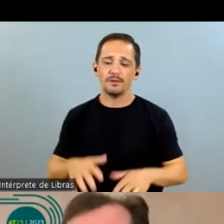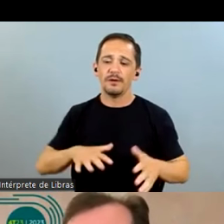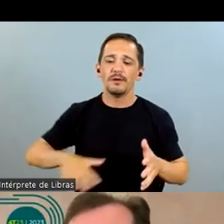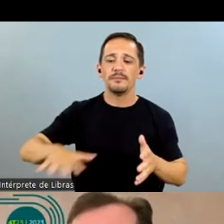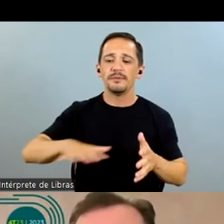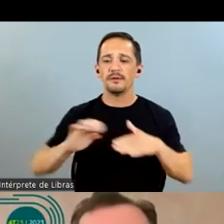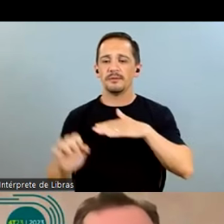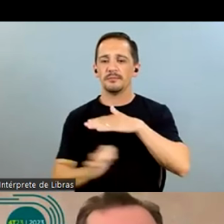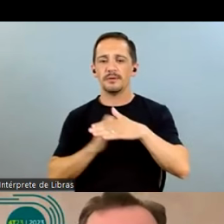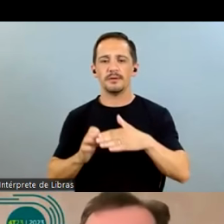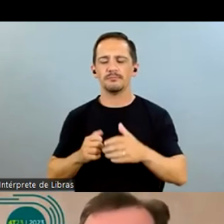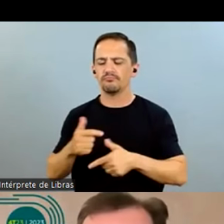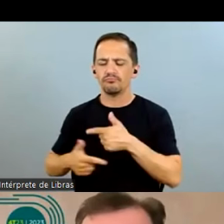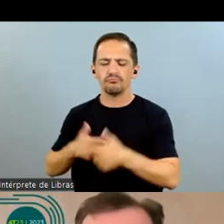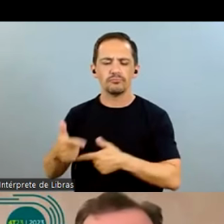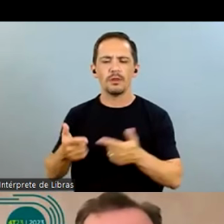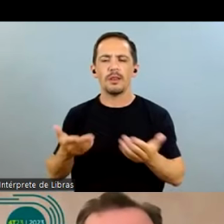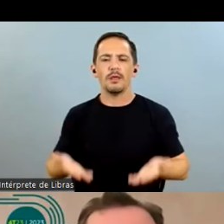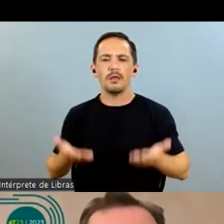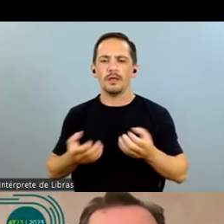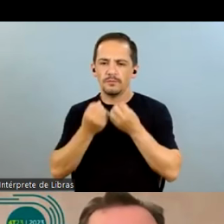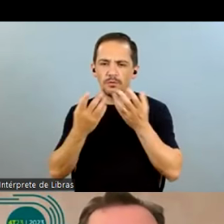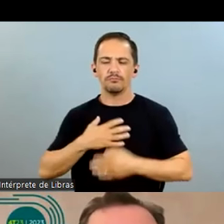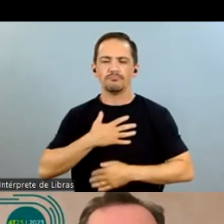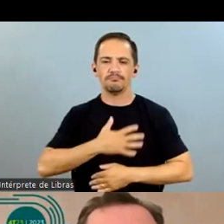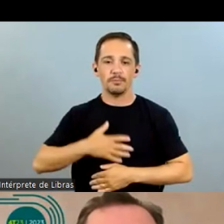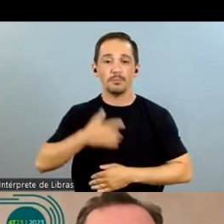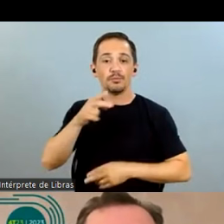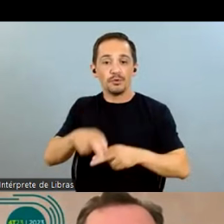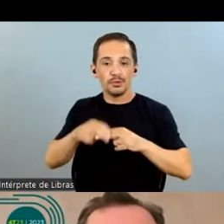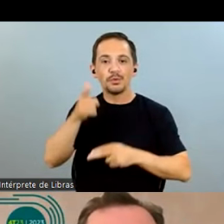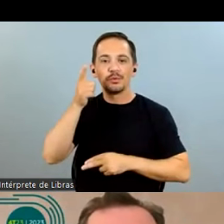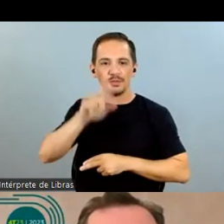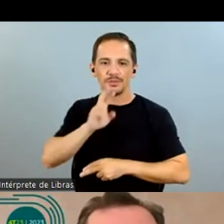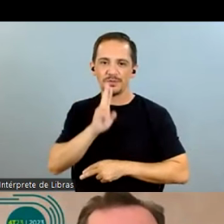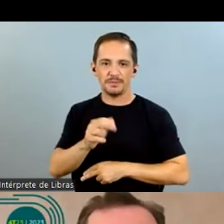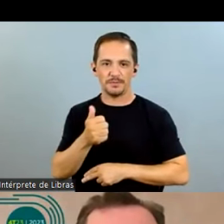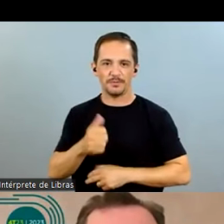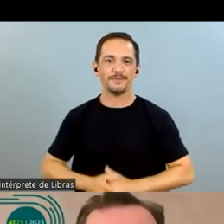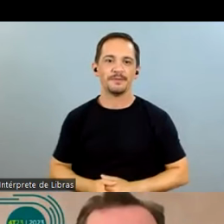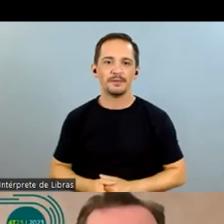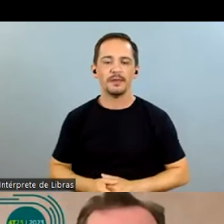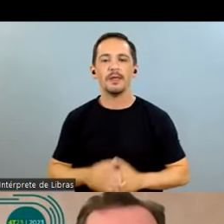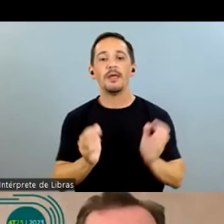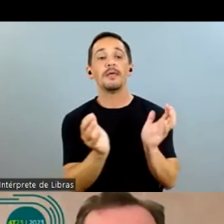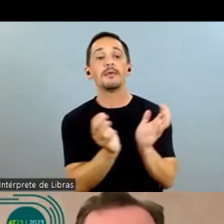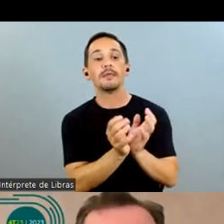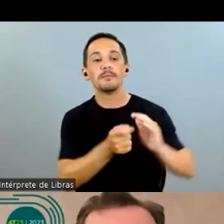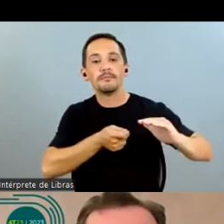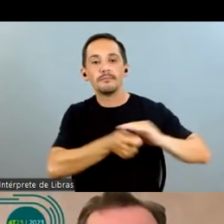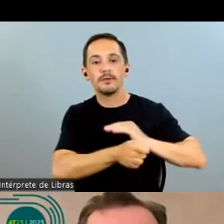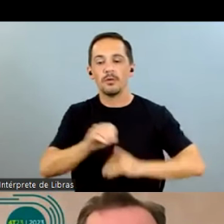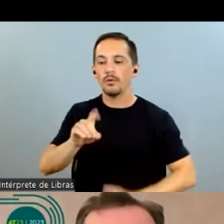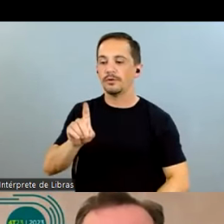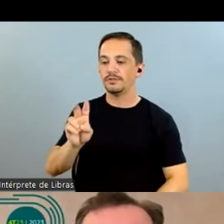sobre os resultados e sobre o desempenho da empresa aqui o nosso equipe de de relações com investidores né o Divan aí à frente